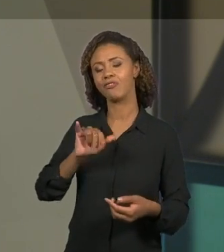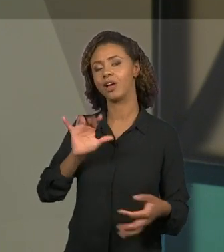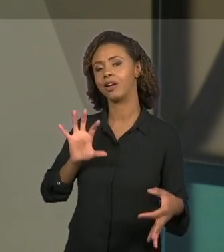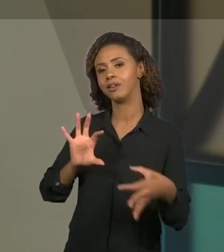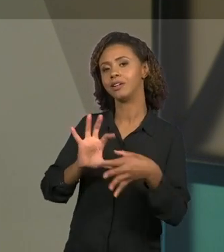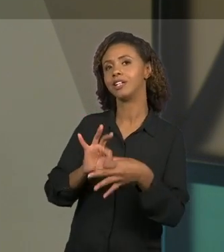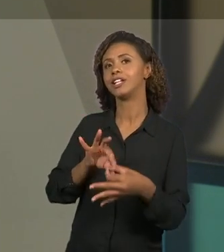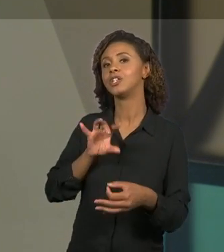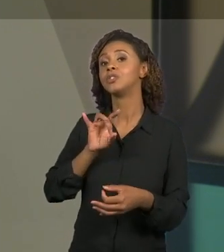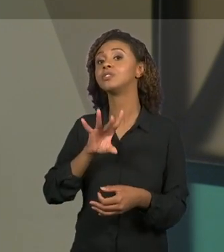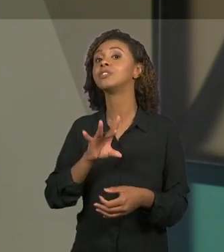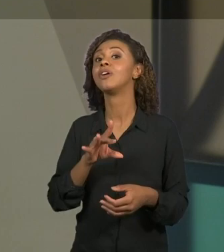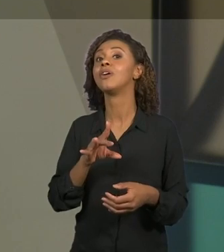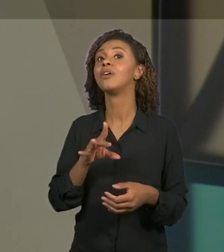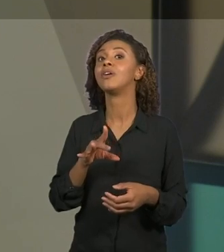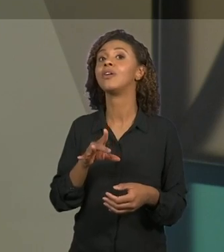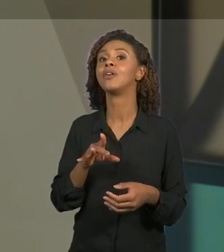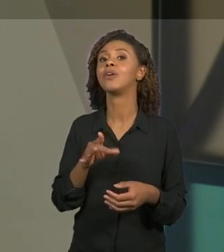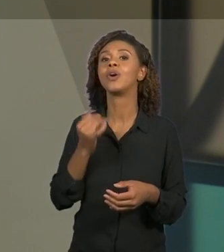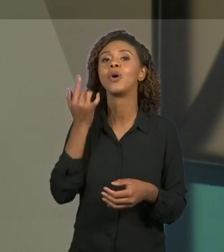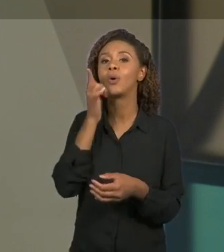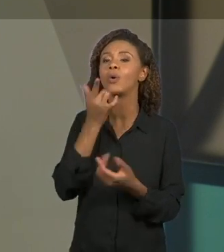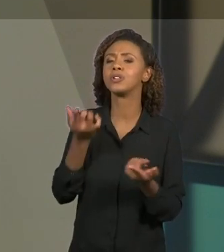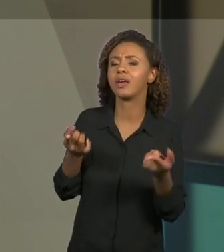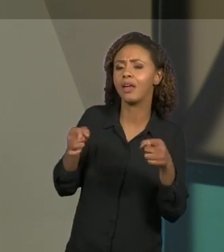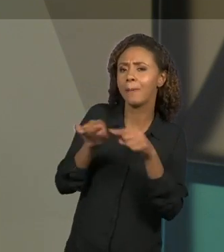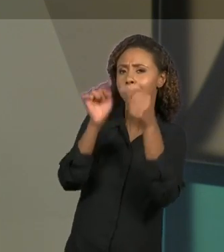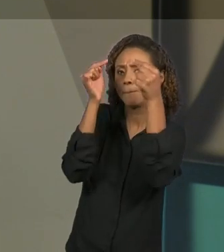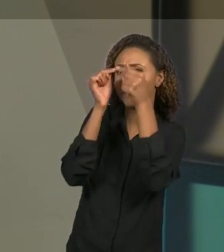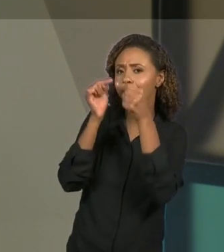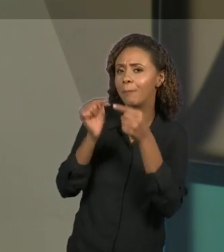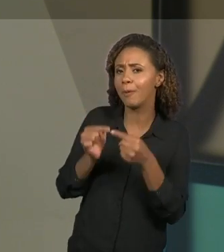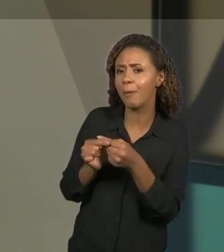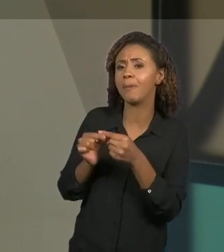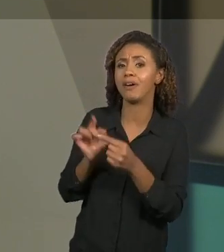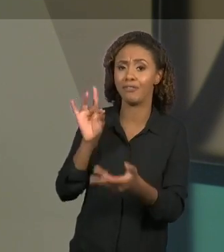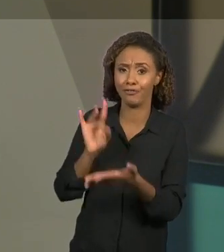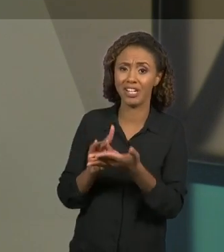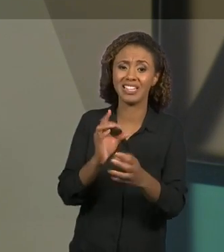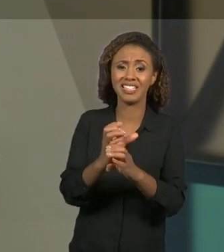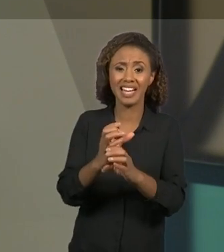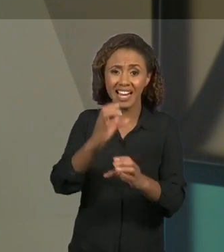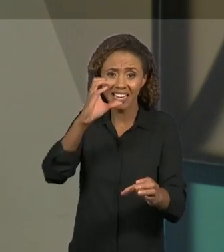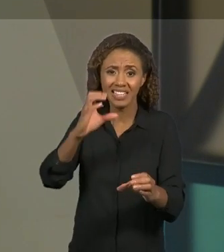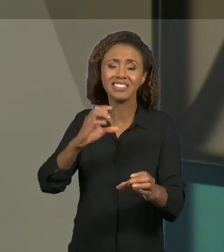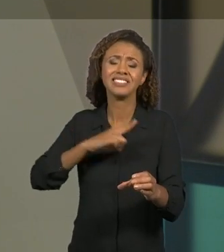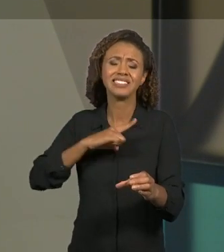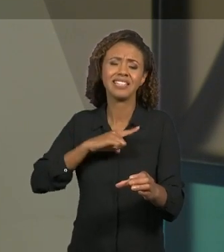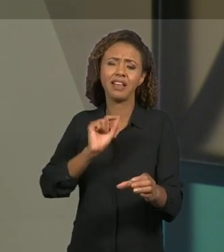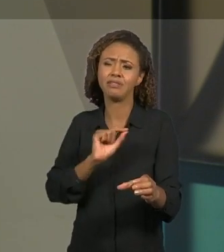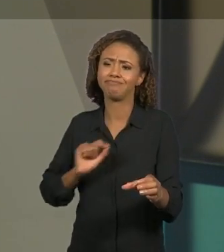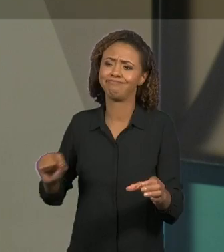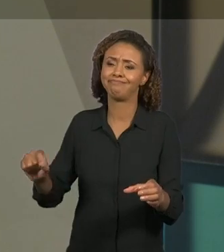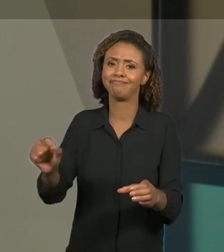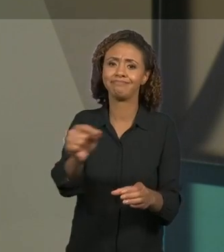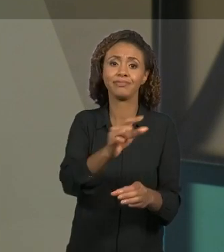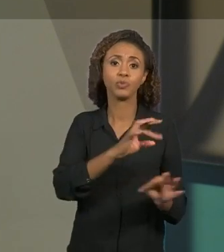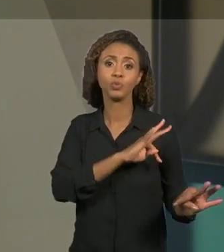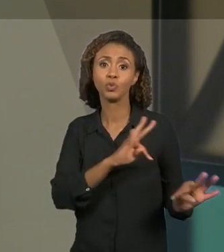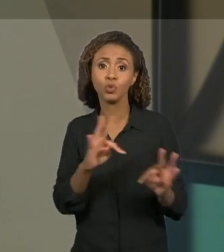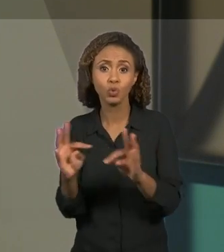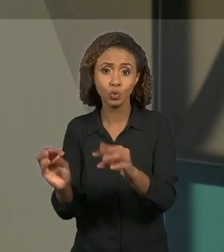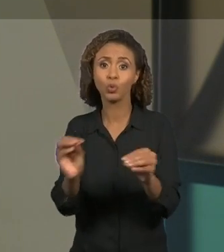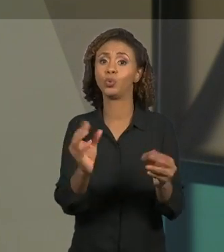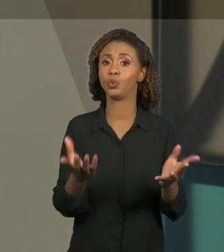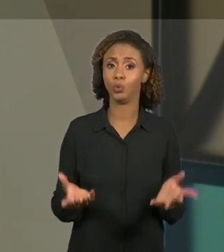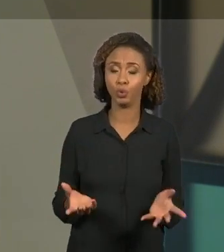com as pessoas e você fazer a conexão que você vai encontrar engenharia em tudo que você faz em tudo que você no